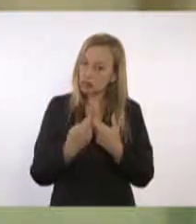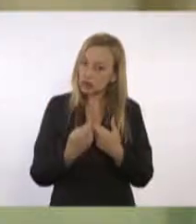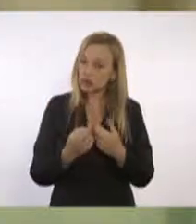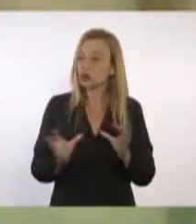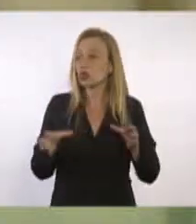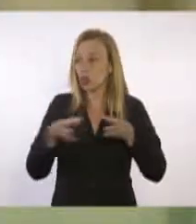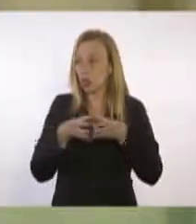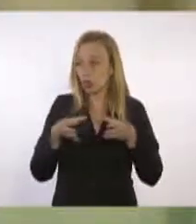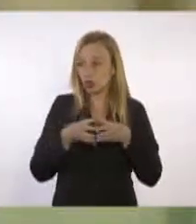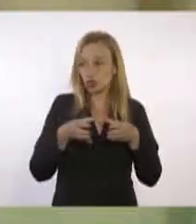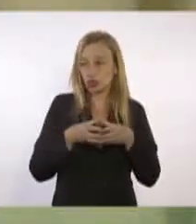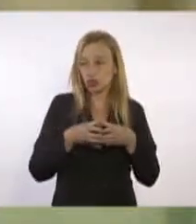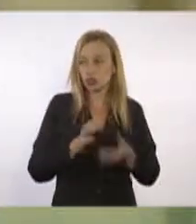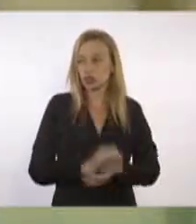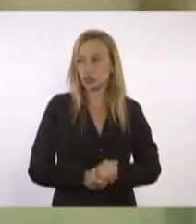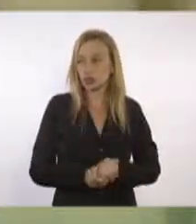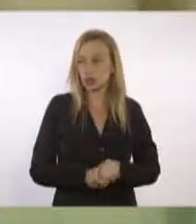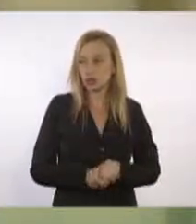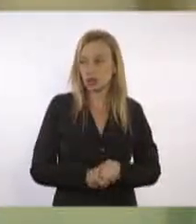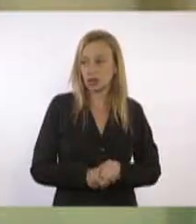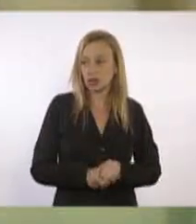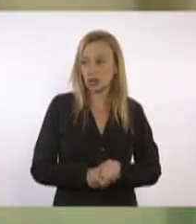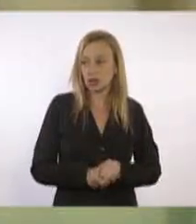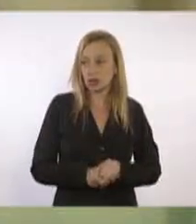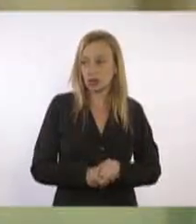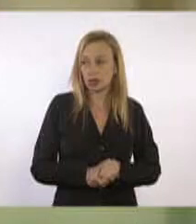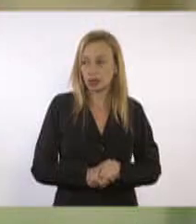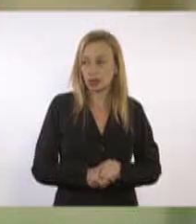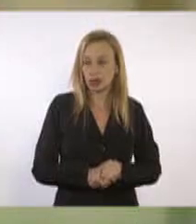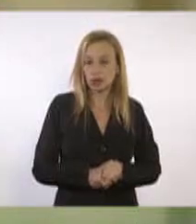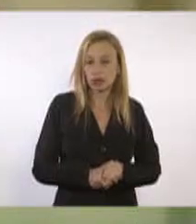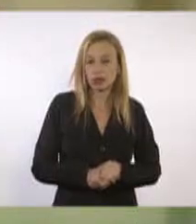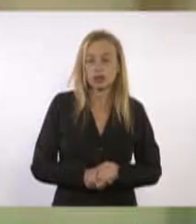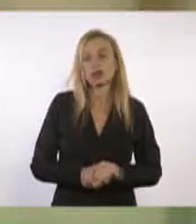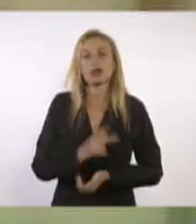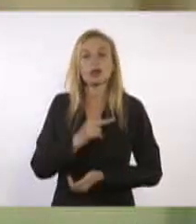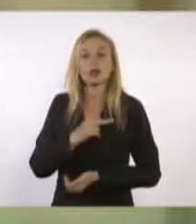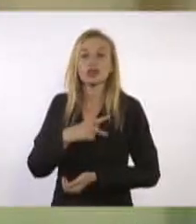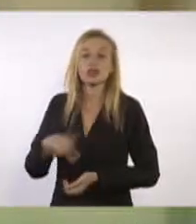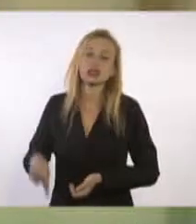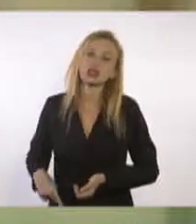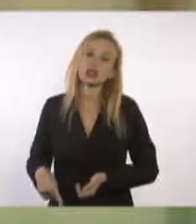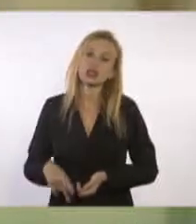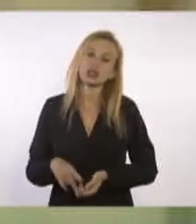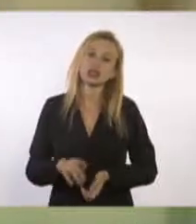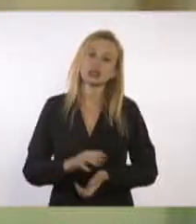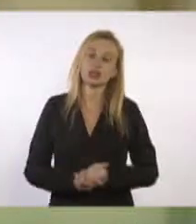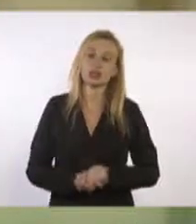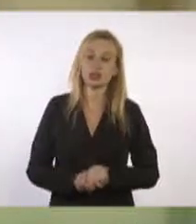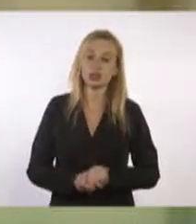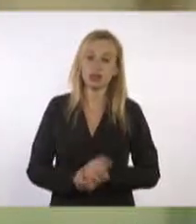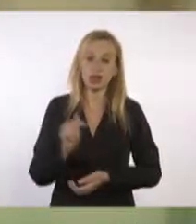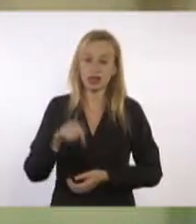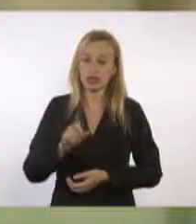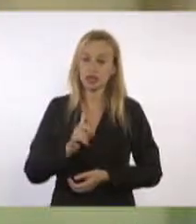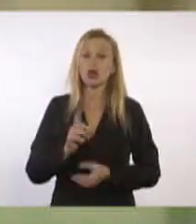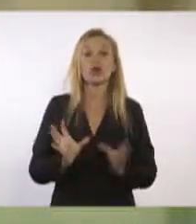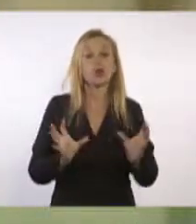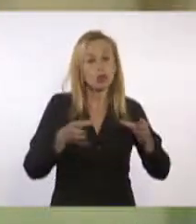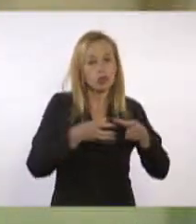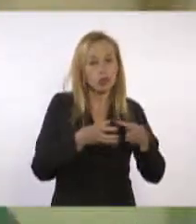conjunta, sob a presidência, não deste antigo parlamentar, do presidente da Comissão